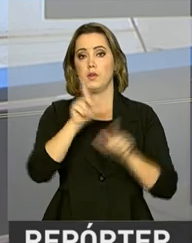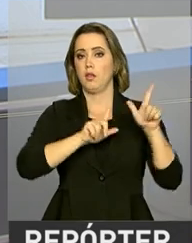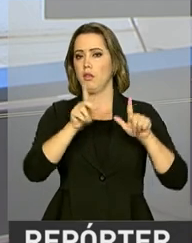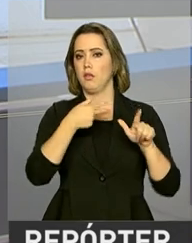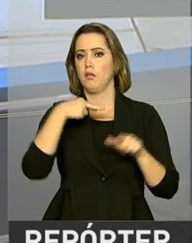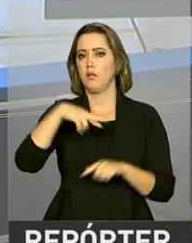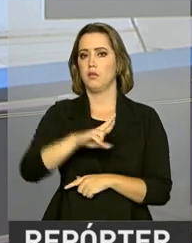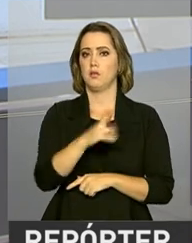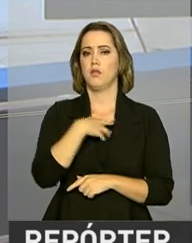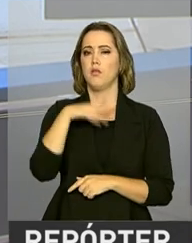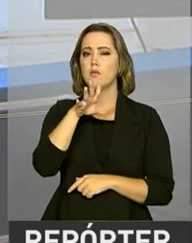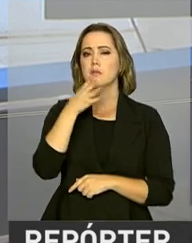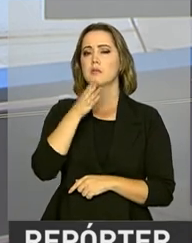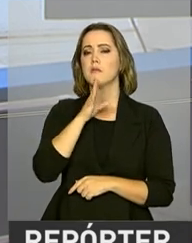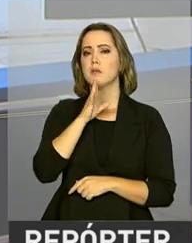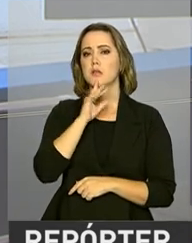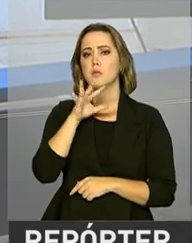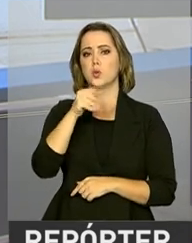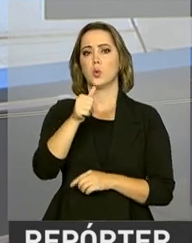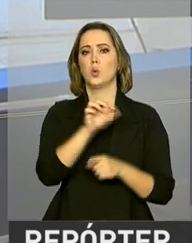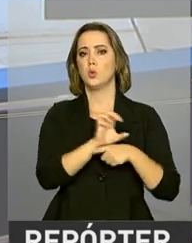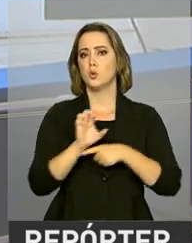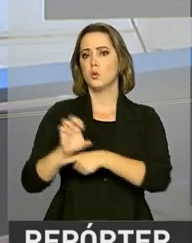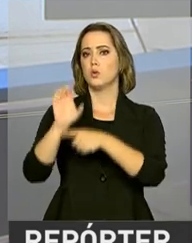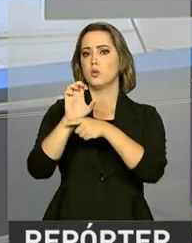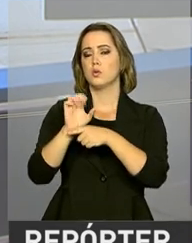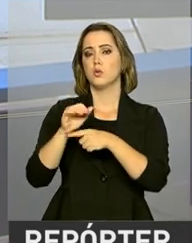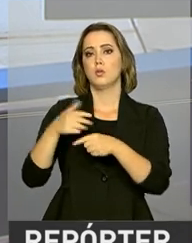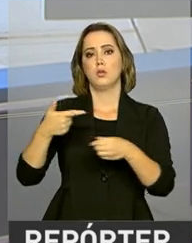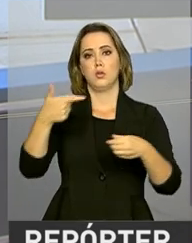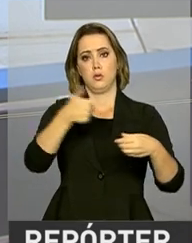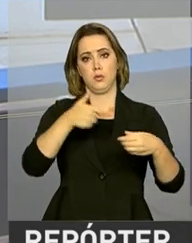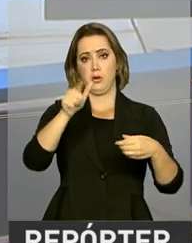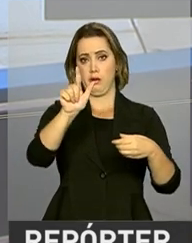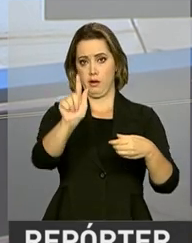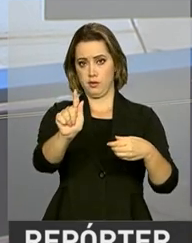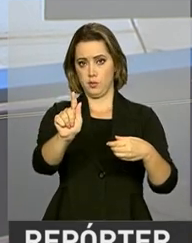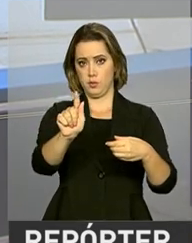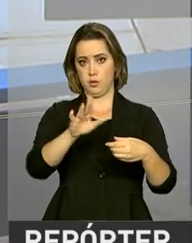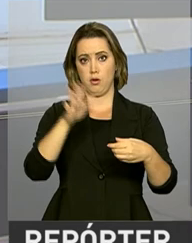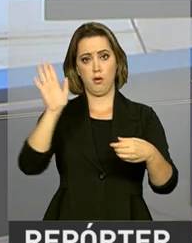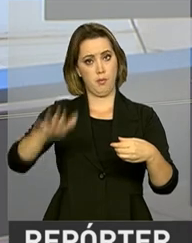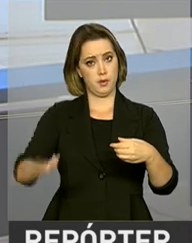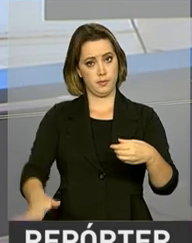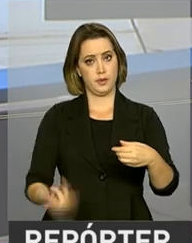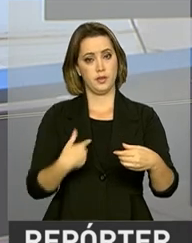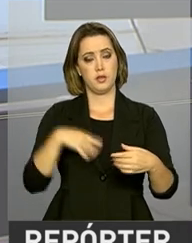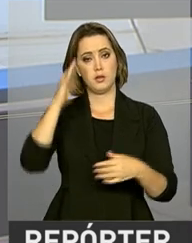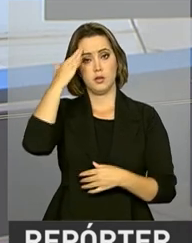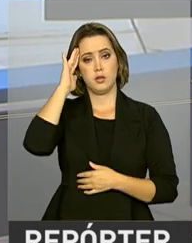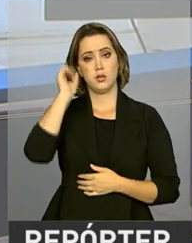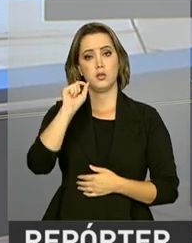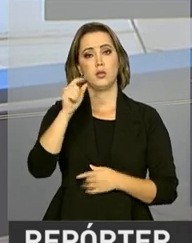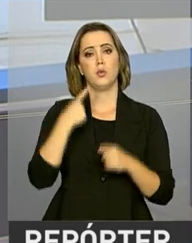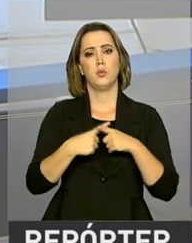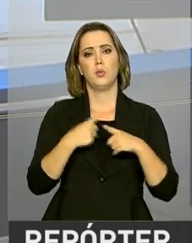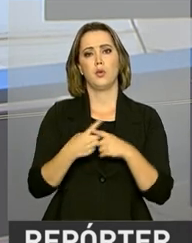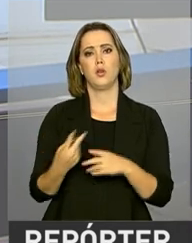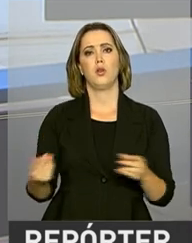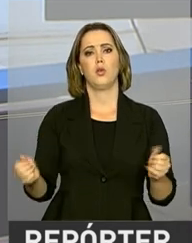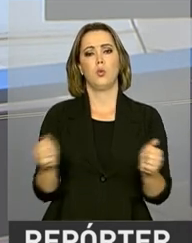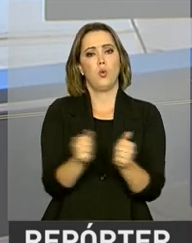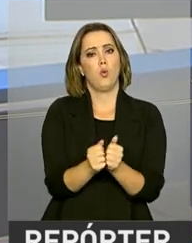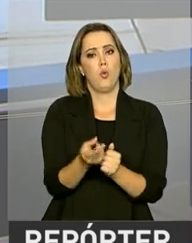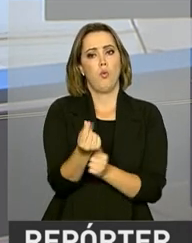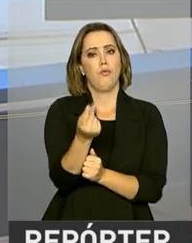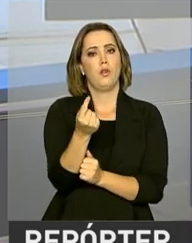nbr você vai saber quais são os estados com a gasolina mais barata e entender um pouco mais sobre o que compõe o preço que é